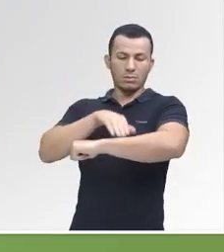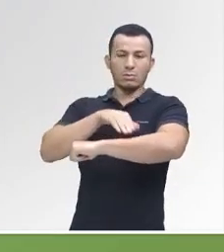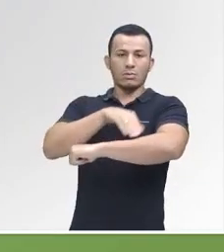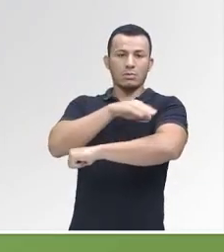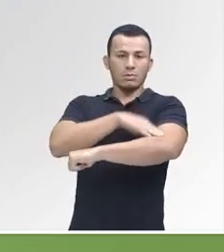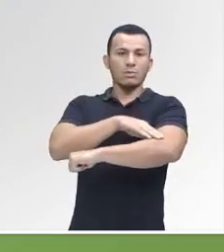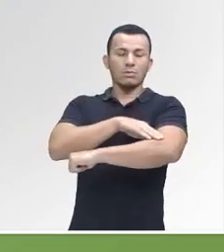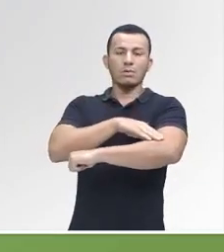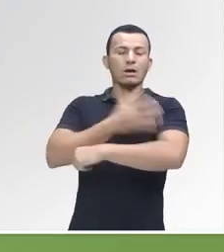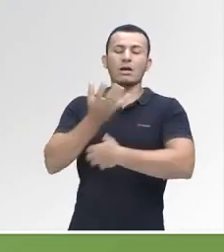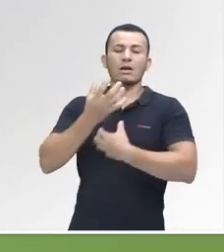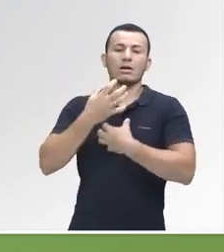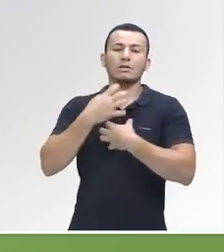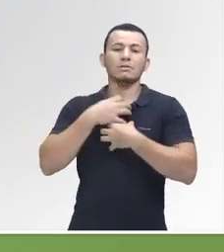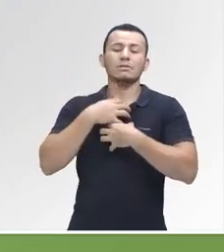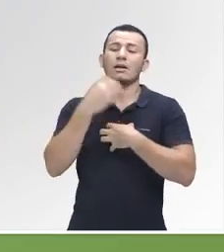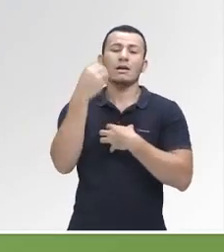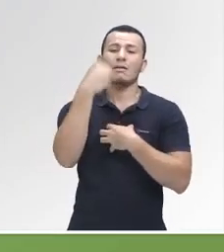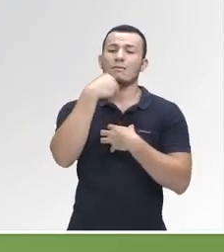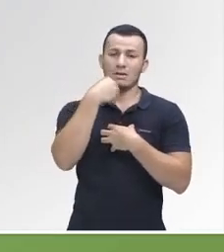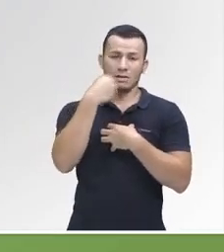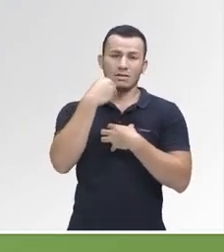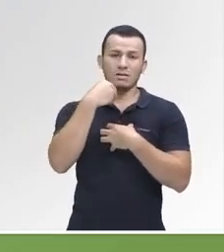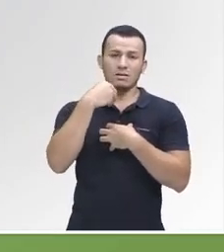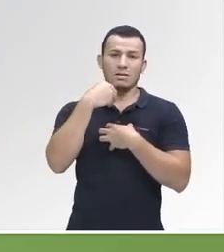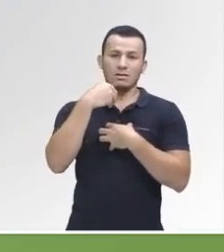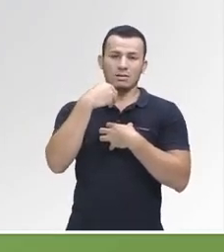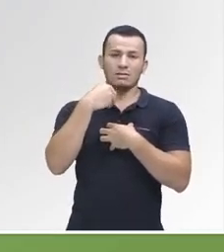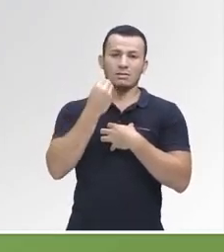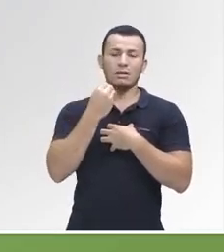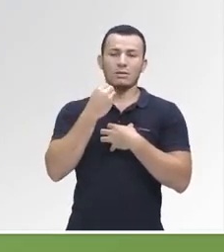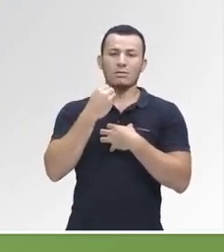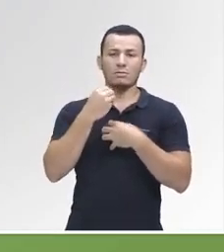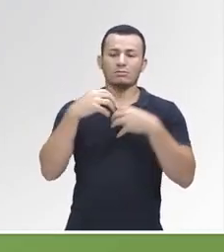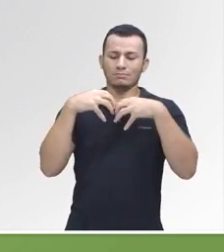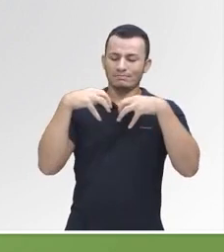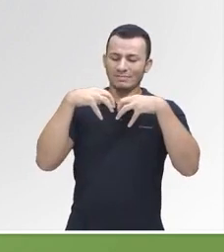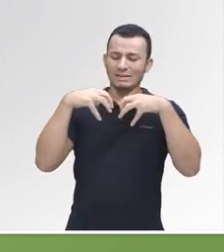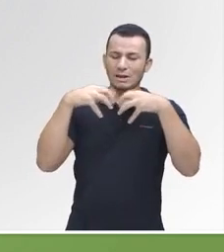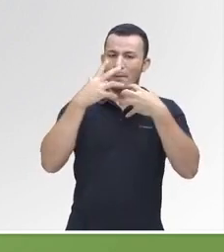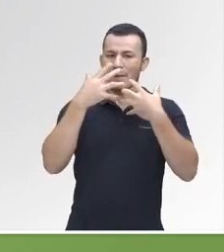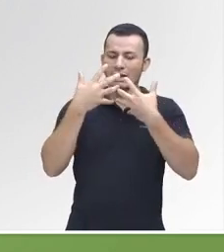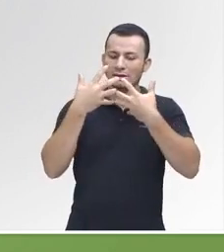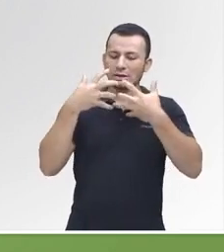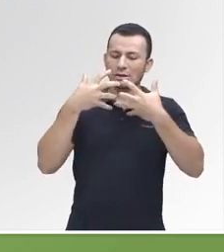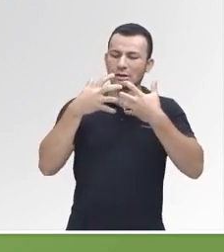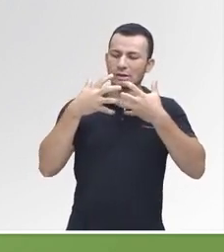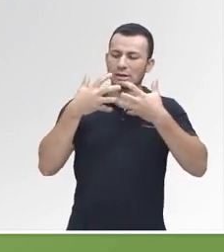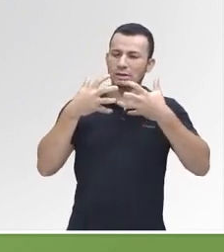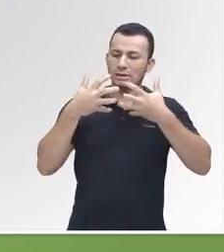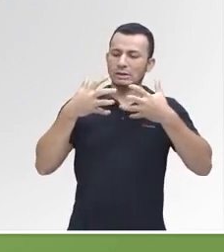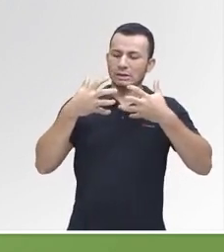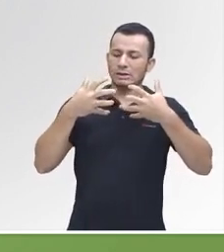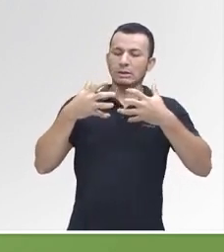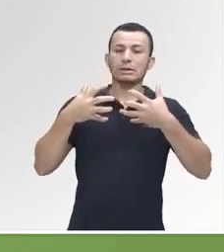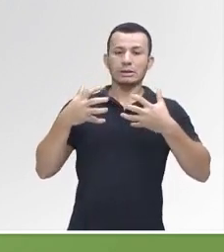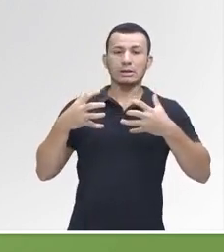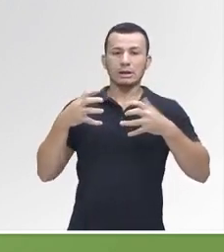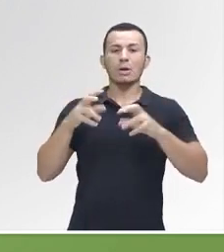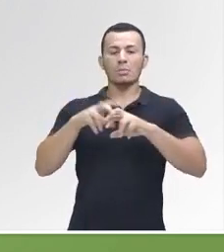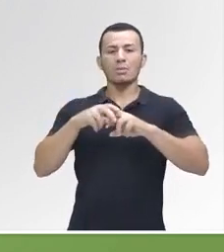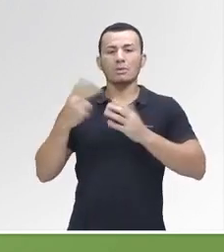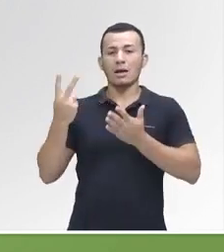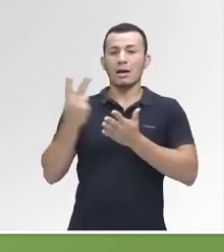Ela tem mais força, né? Os seus músculos começam a se esticar, né? Como se ela tivesse o corpo reagindo a uma